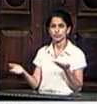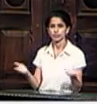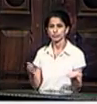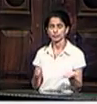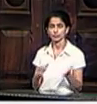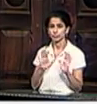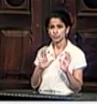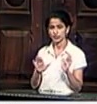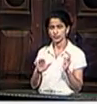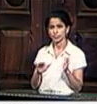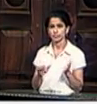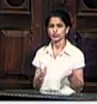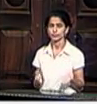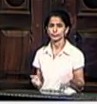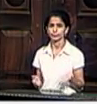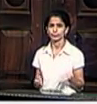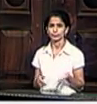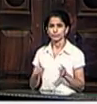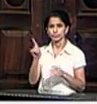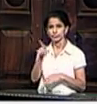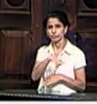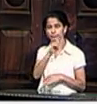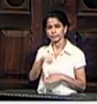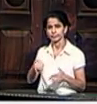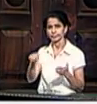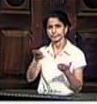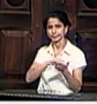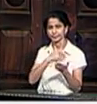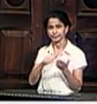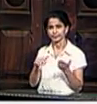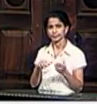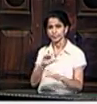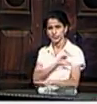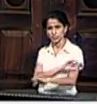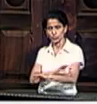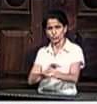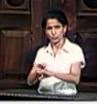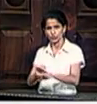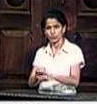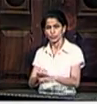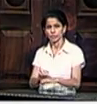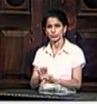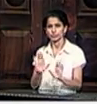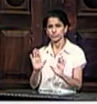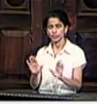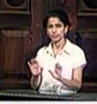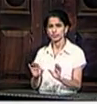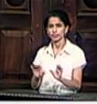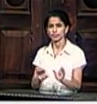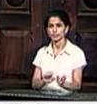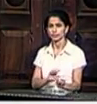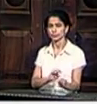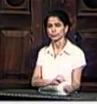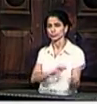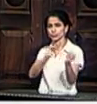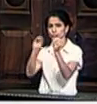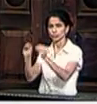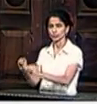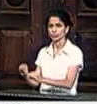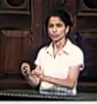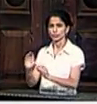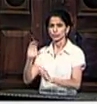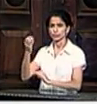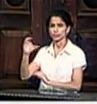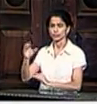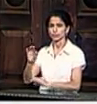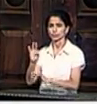nós reduzimos, nós extinguimos a Secretaria de Cultura e colocamos na Ciência e Tecnologia. Alguém